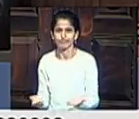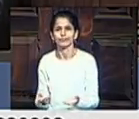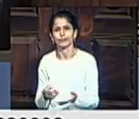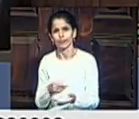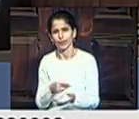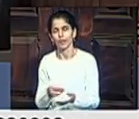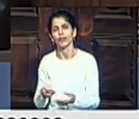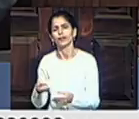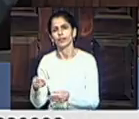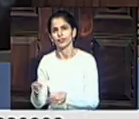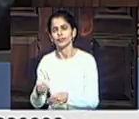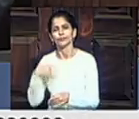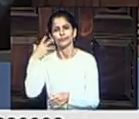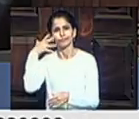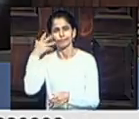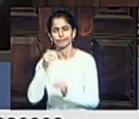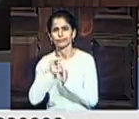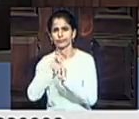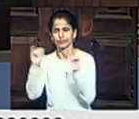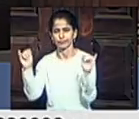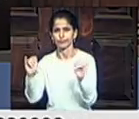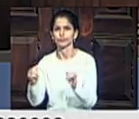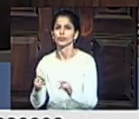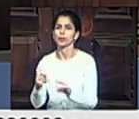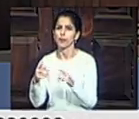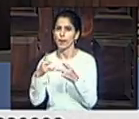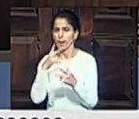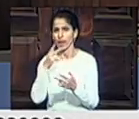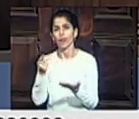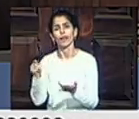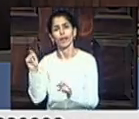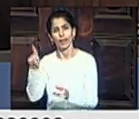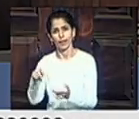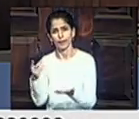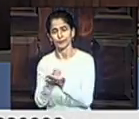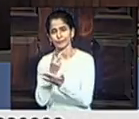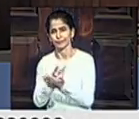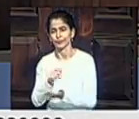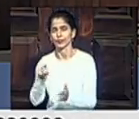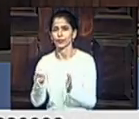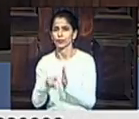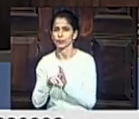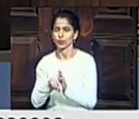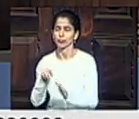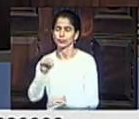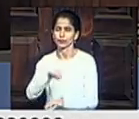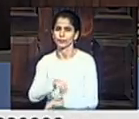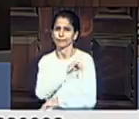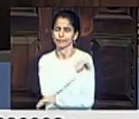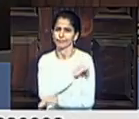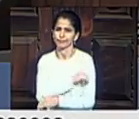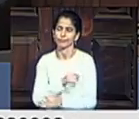aqui do alto dessa tribuna o alertamento do equívoco grave que o Estado do Rio de Janeiro está cometendo ao apresentar